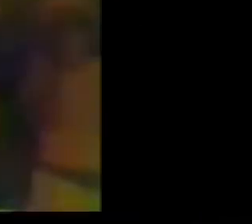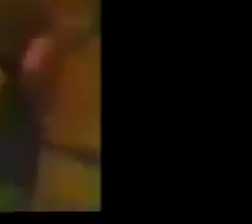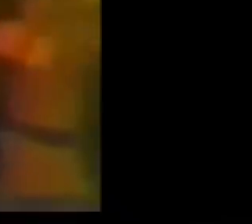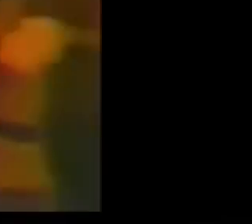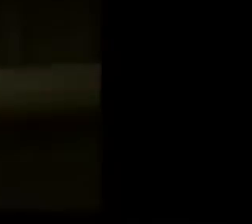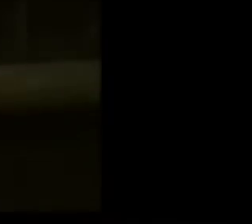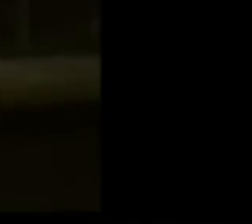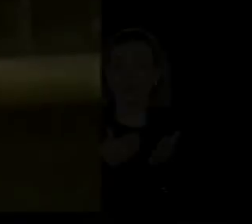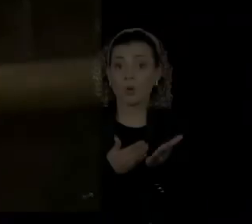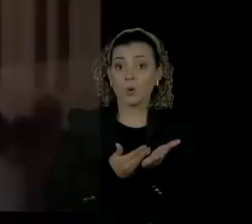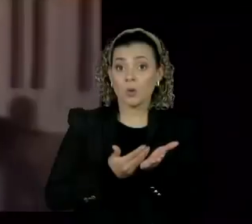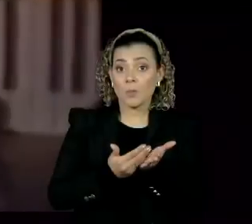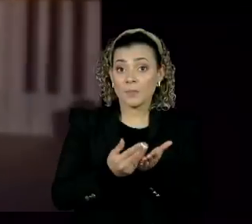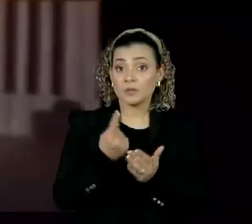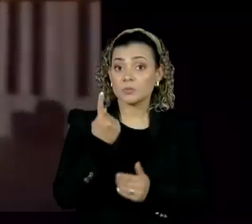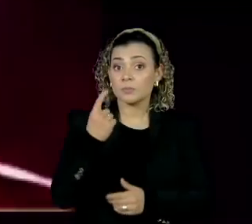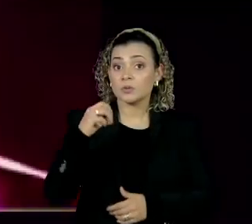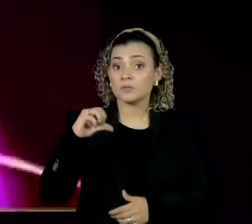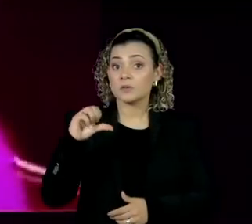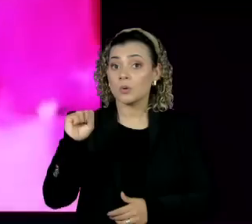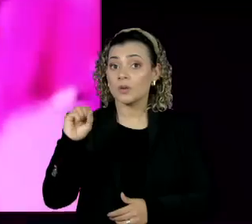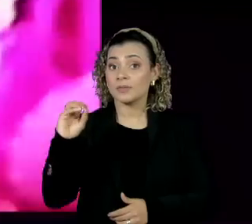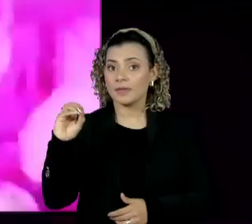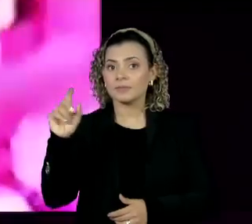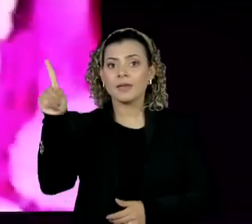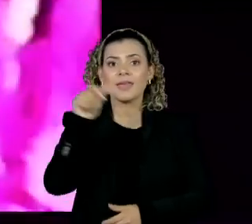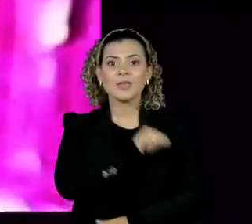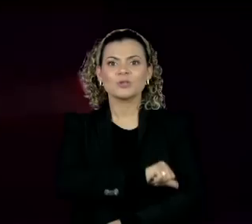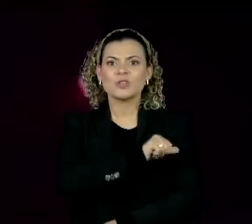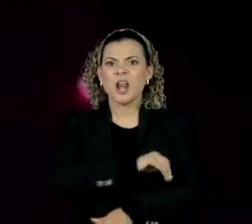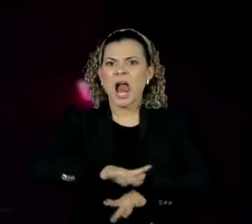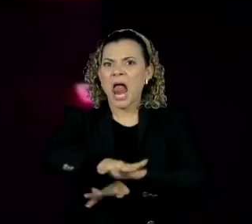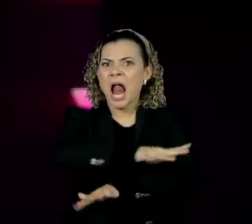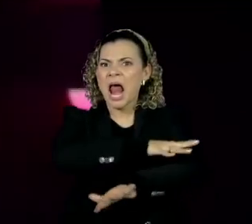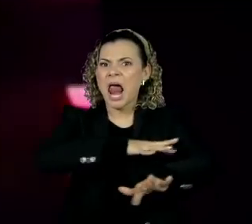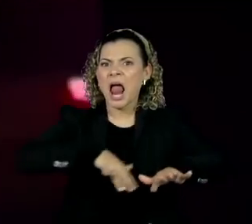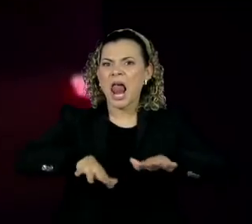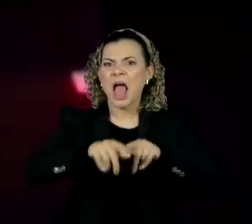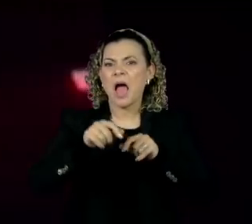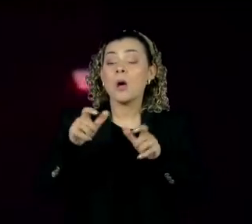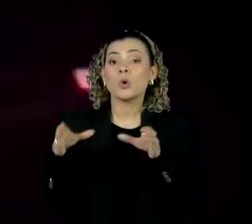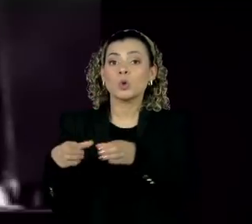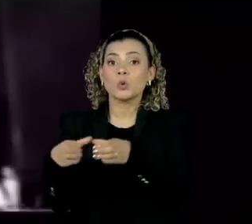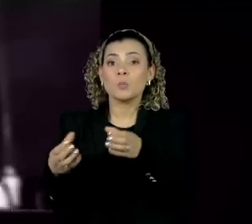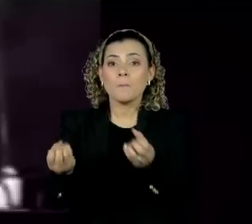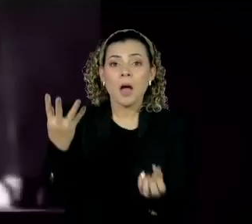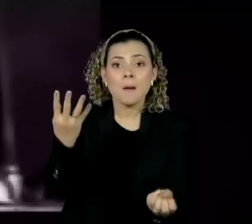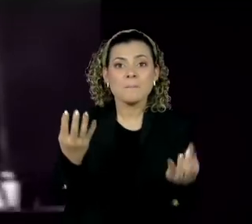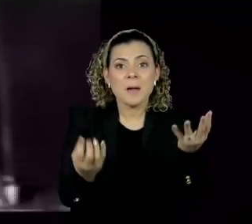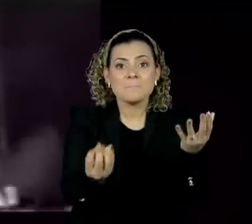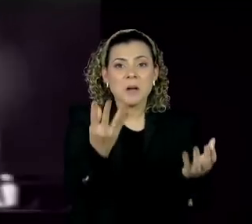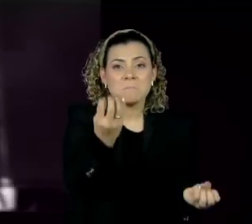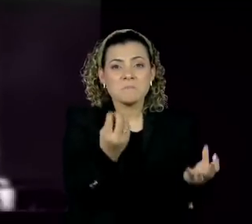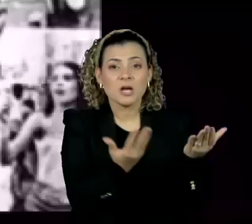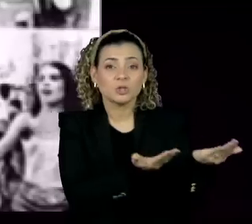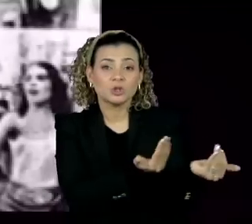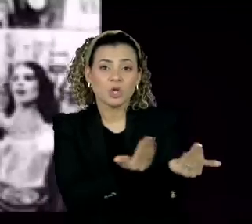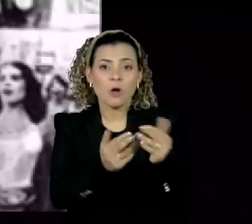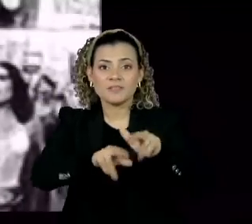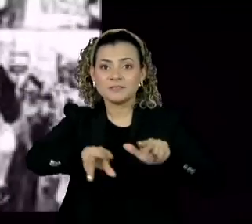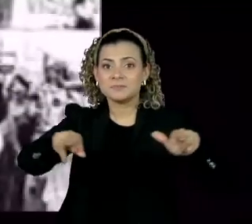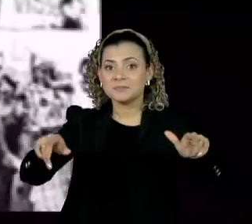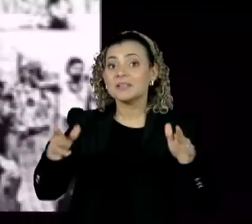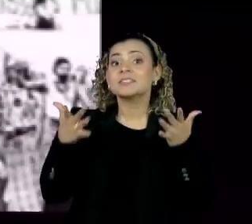No início dos anos 80, o Rio de Janeiro fervia. Dezenas de grupos formados por jovens artistas do